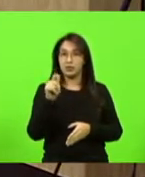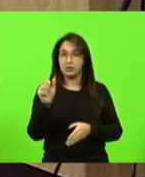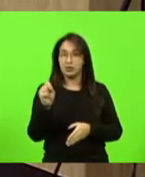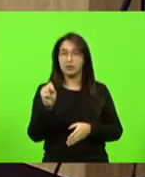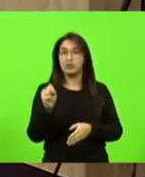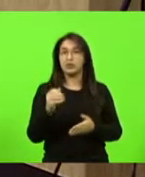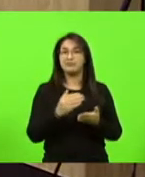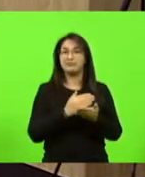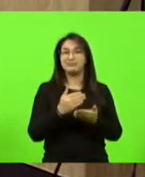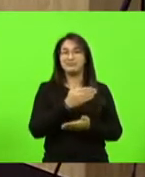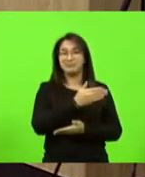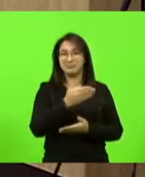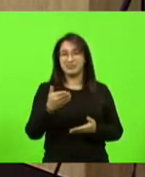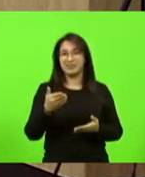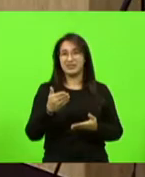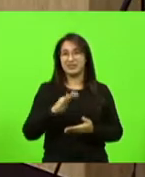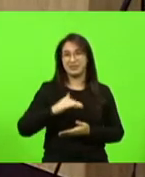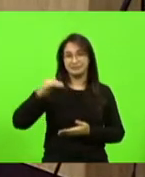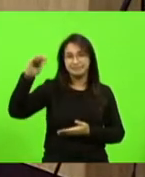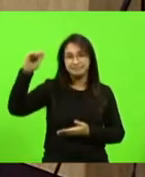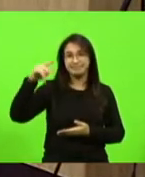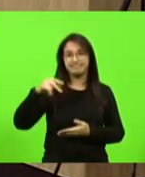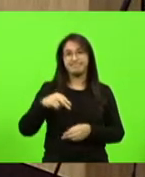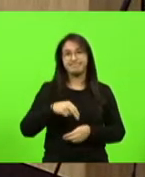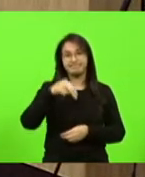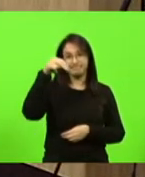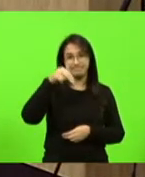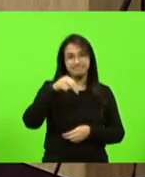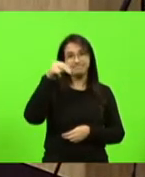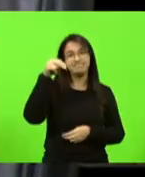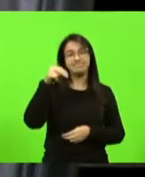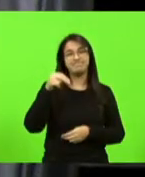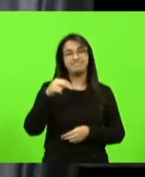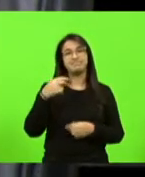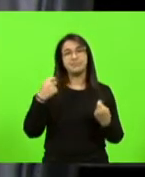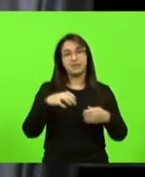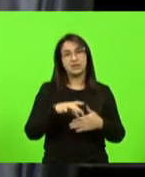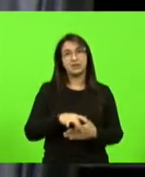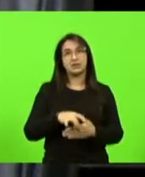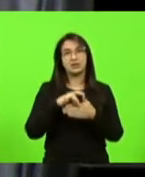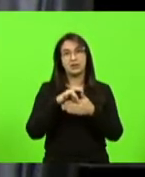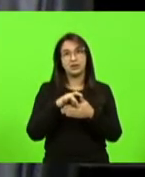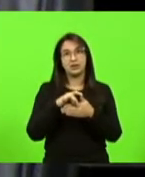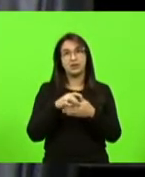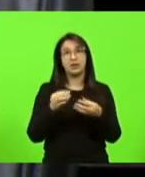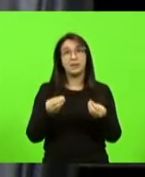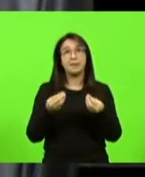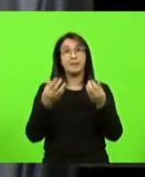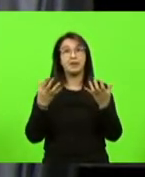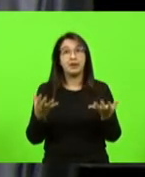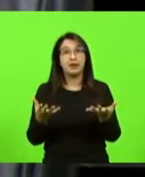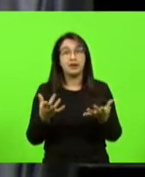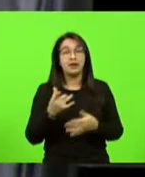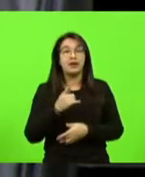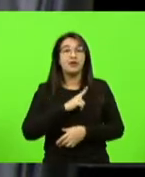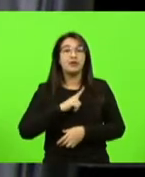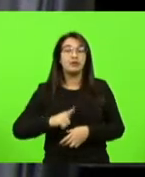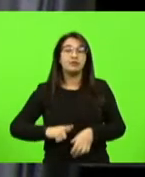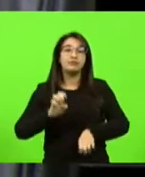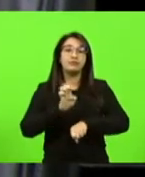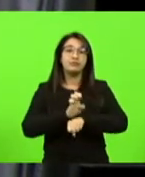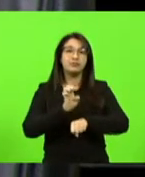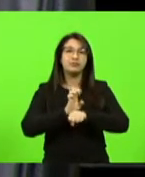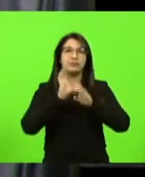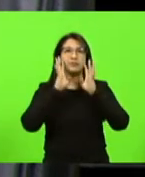Planalto Norte precisa, deputado Silvio, da sua liderança lá também, para que o governo do Estado olhe com muito